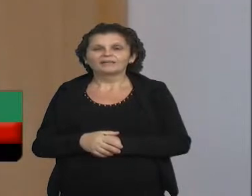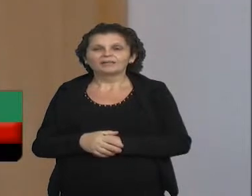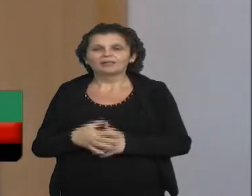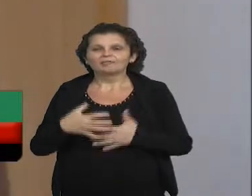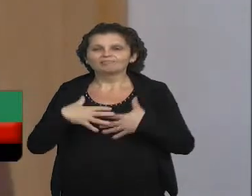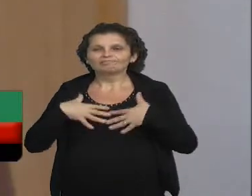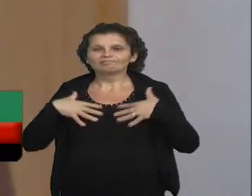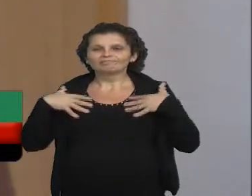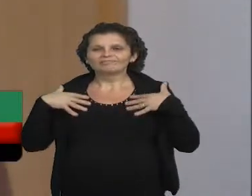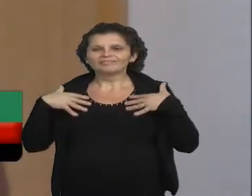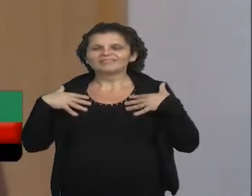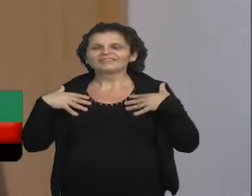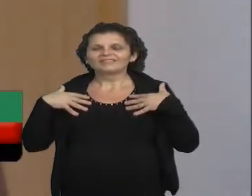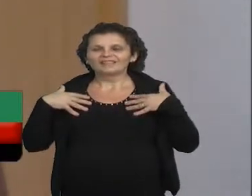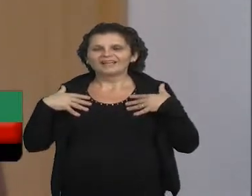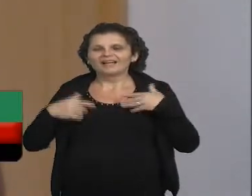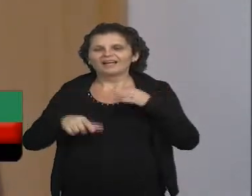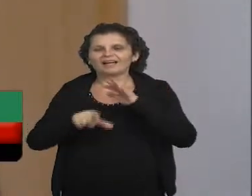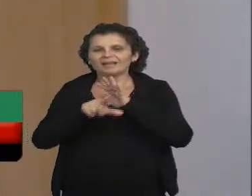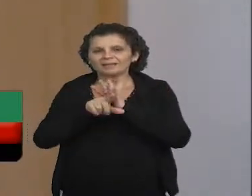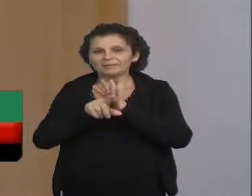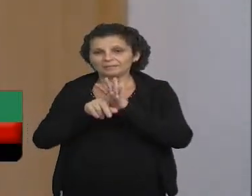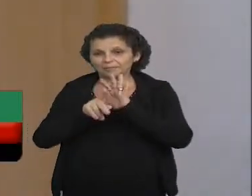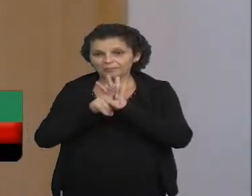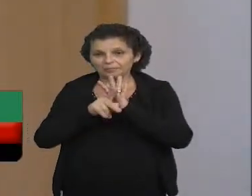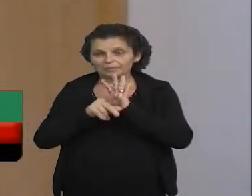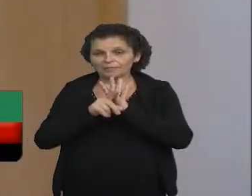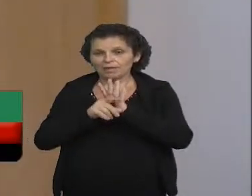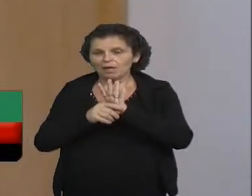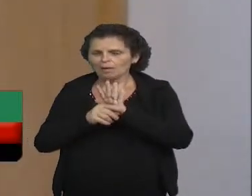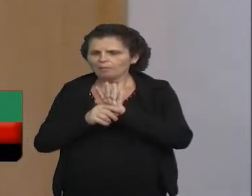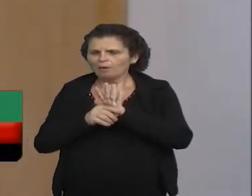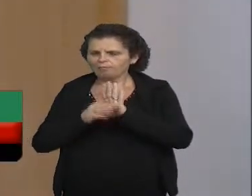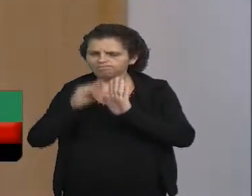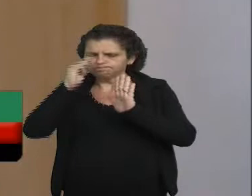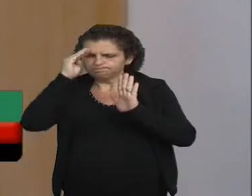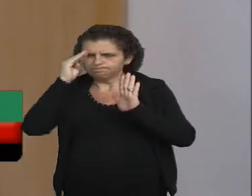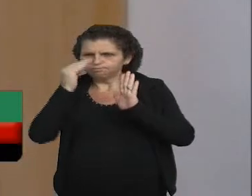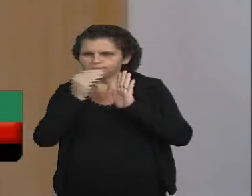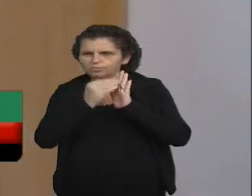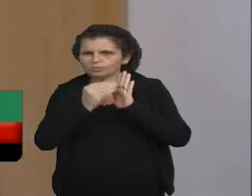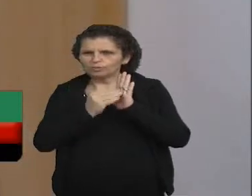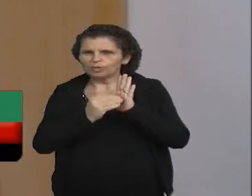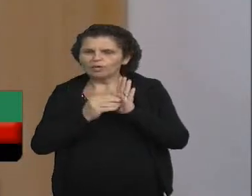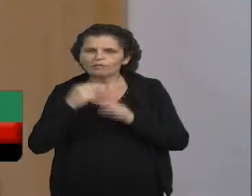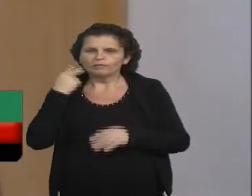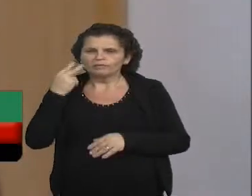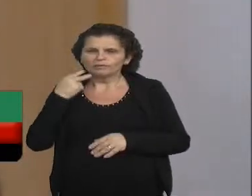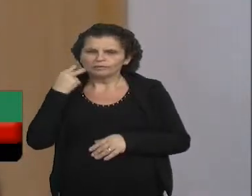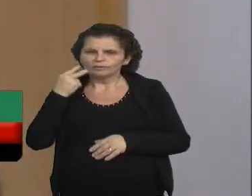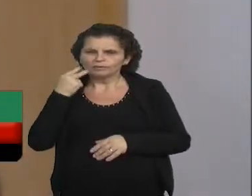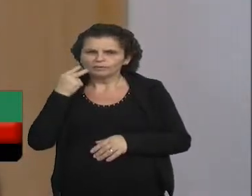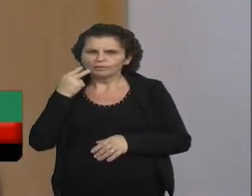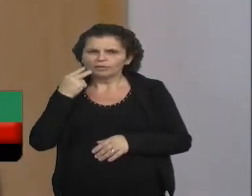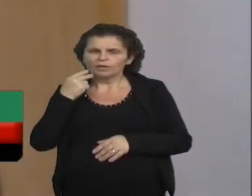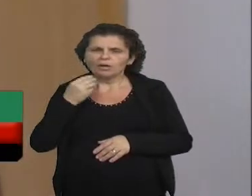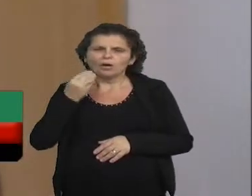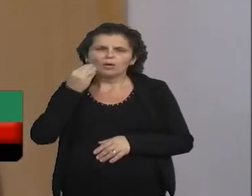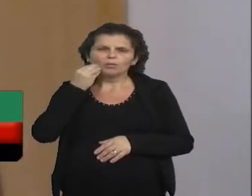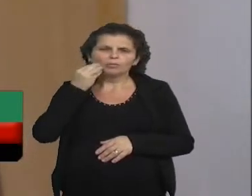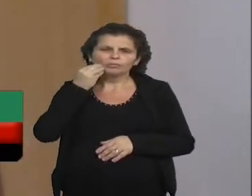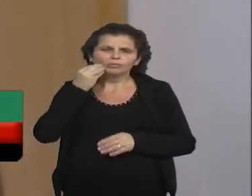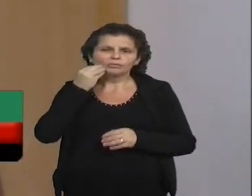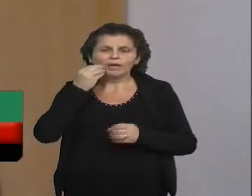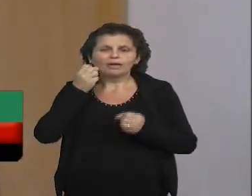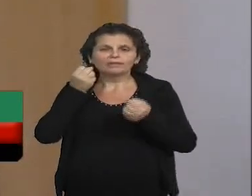muito satisfeito em ver que a lei, esta lei vem para cumprir aqui os deveres do vereador. Eu não tive a oportunidade de falar ali,